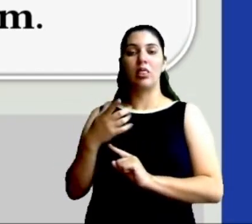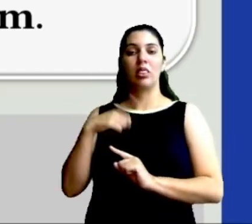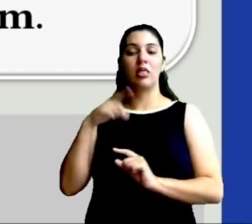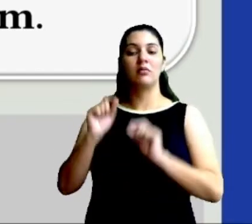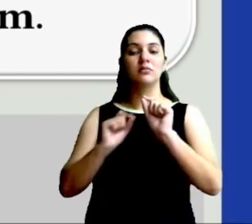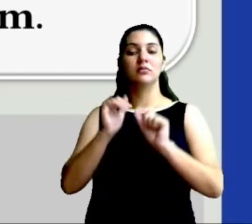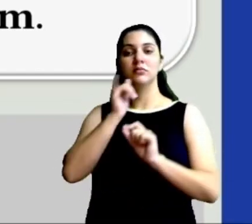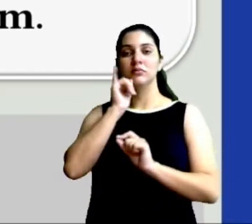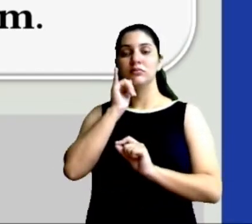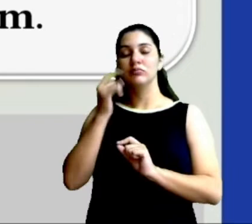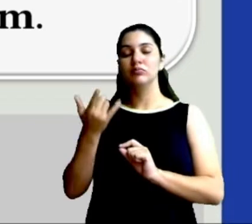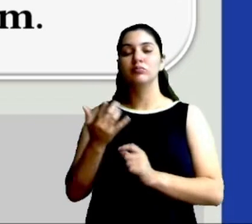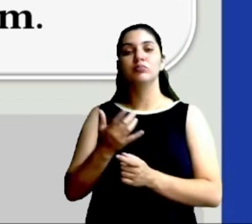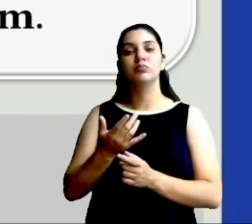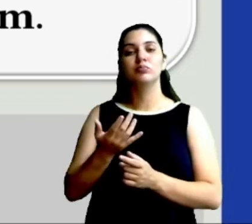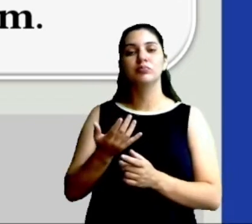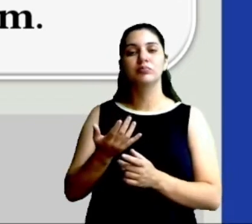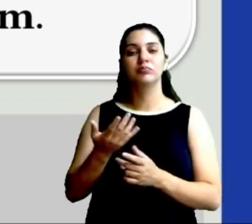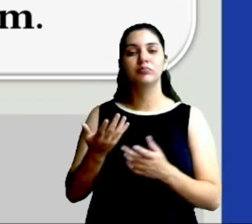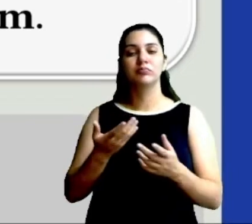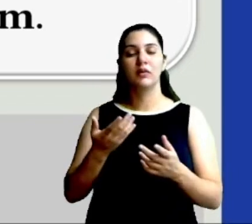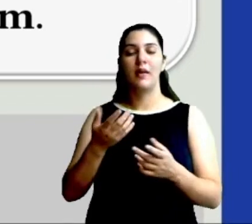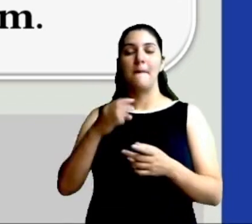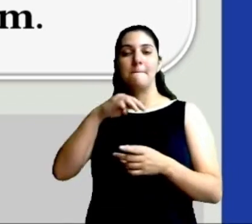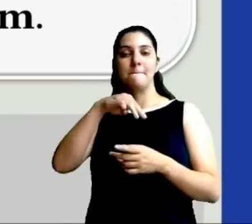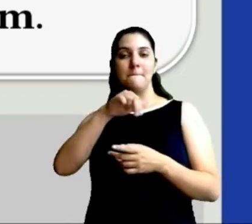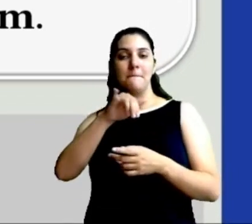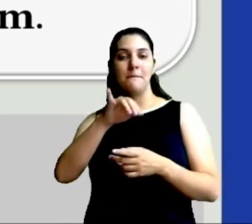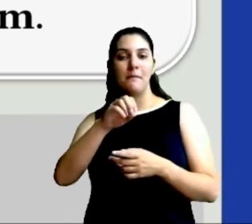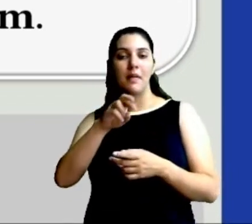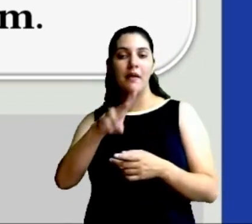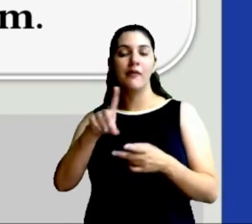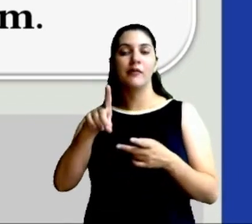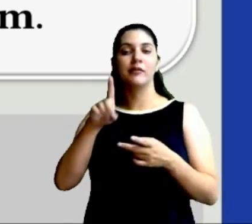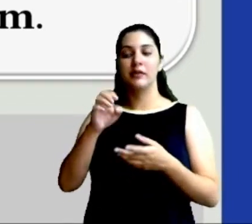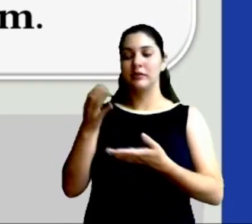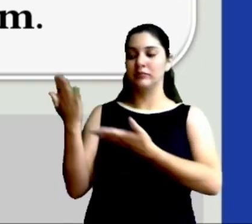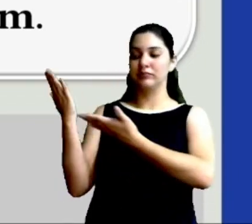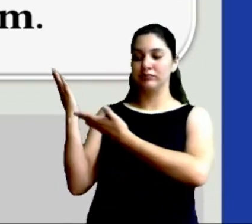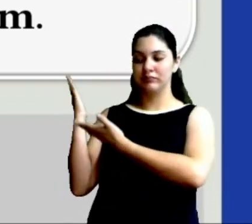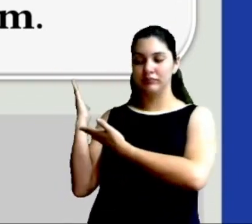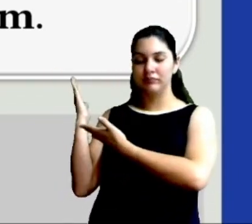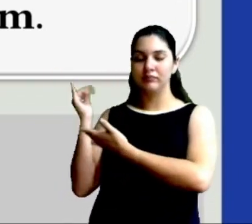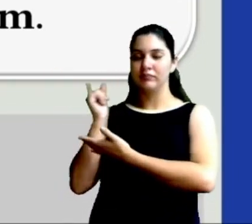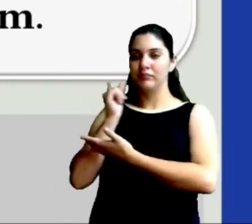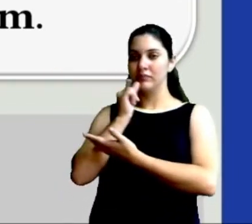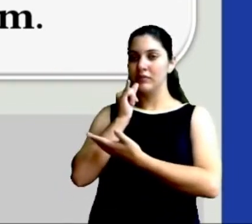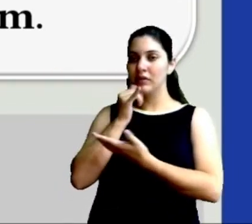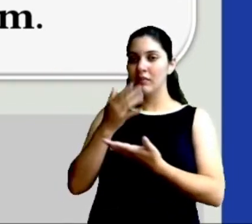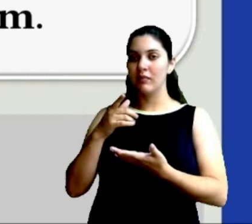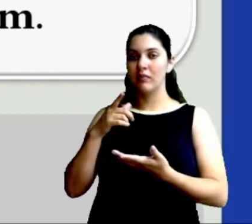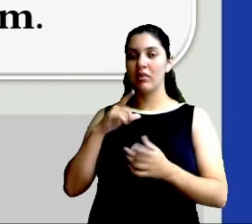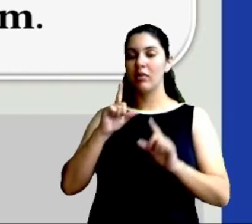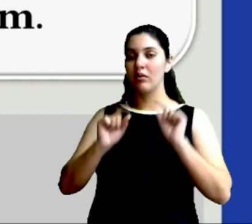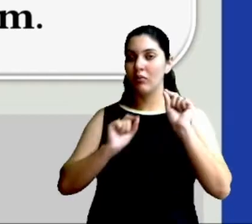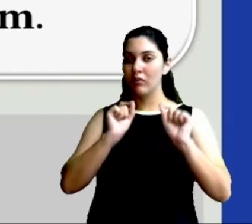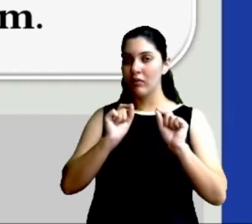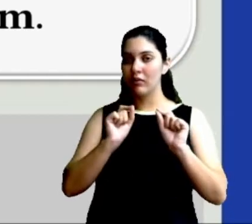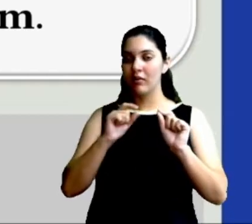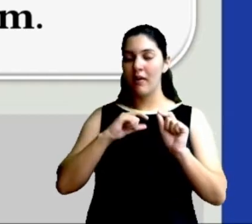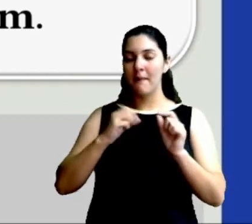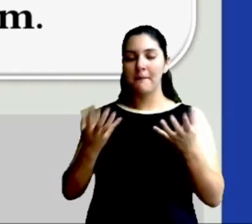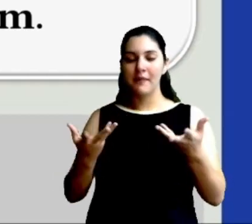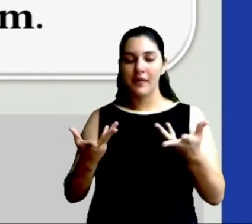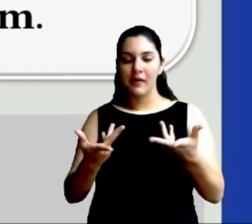temos aí como a maioria de, a maior parte de, grande número de. E no exemplo, a gente tem esse aí, gente, que é